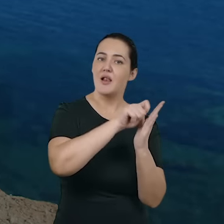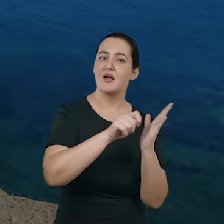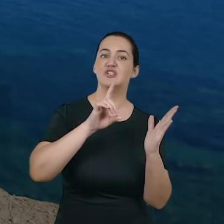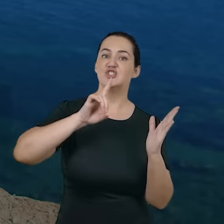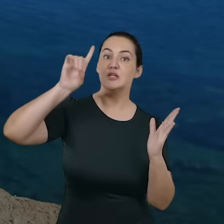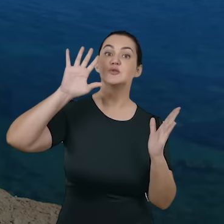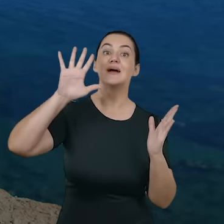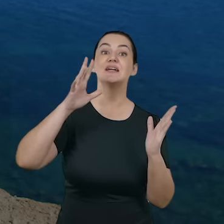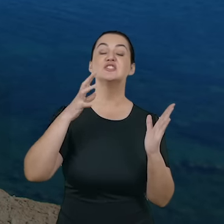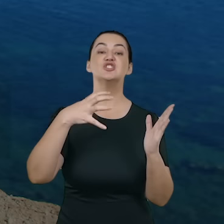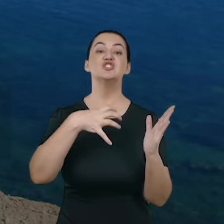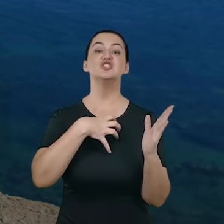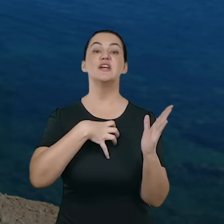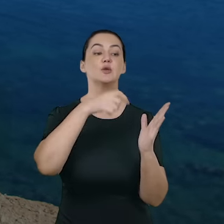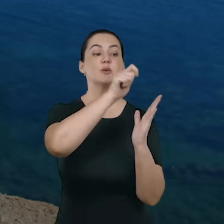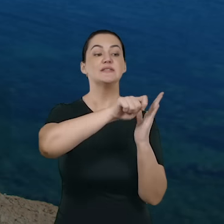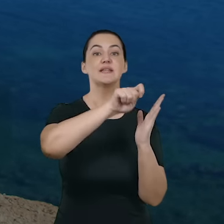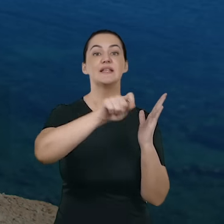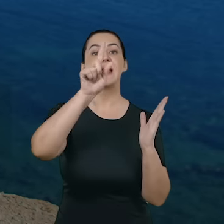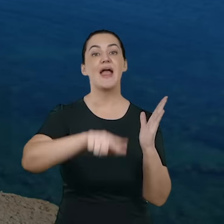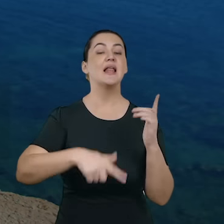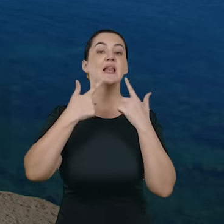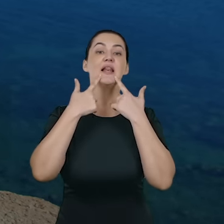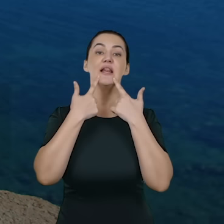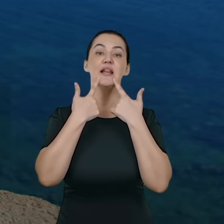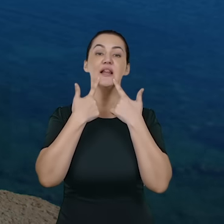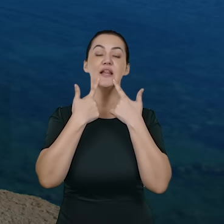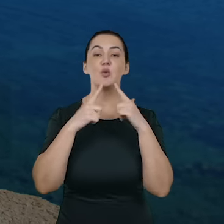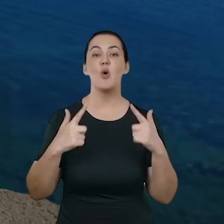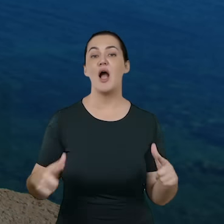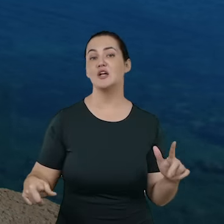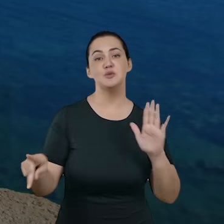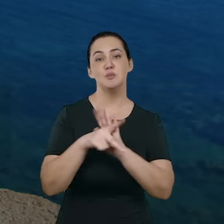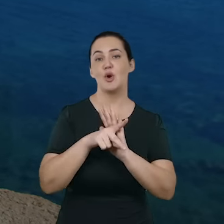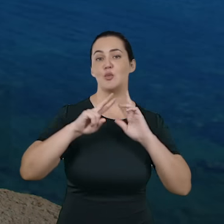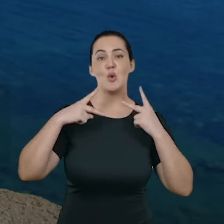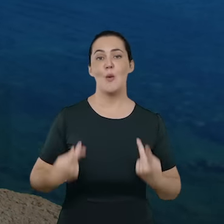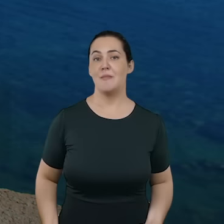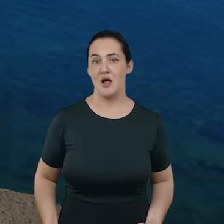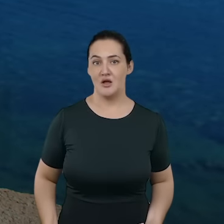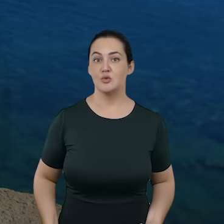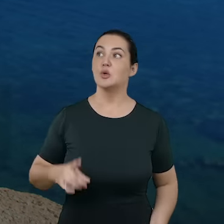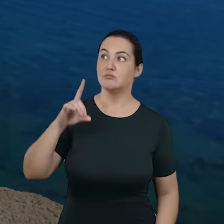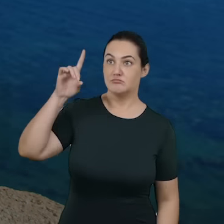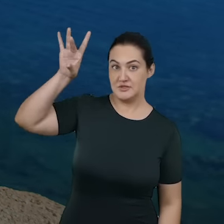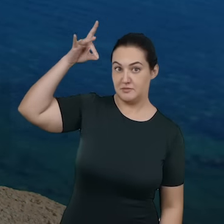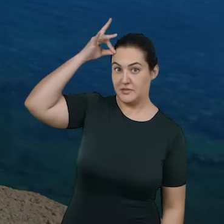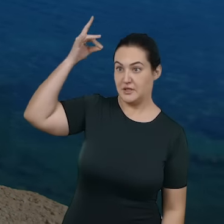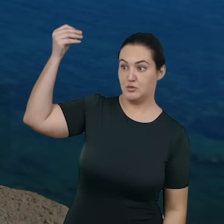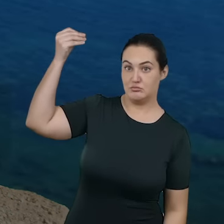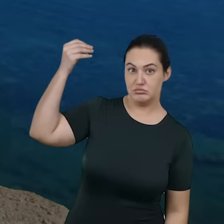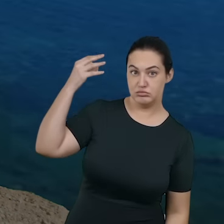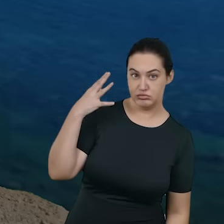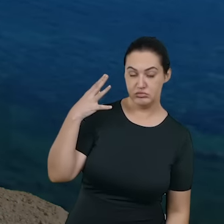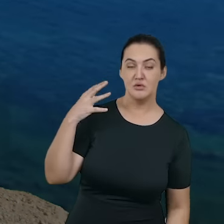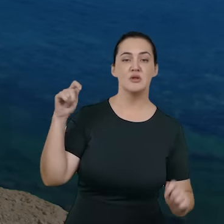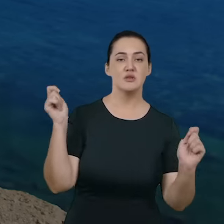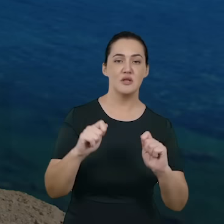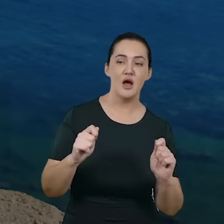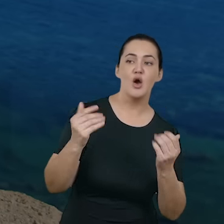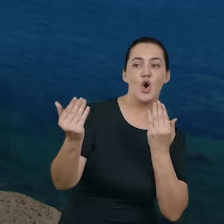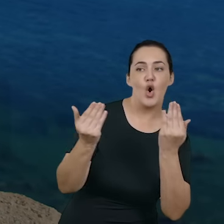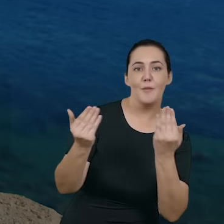escrita com linguagem humana. Então, nada impede que essa linguagem, ainda que inspirada pelo Espírito Santo, possa